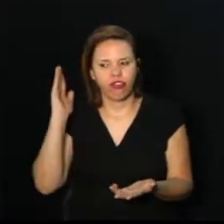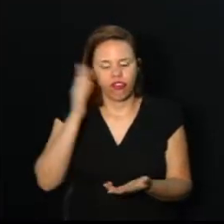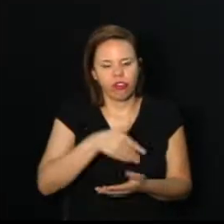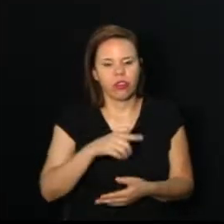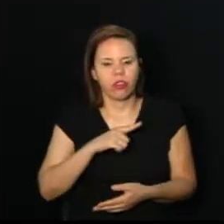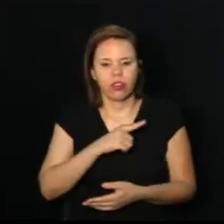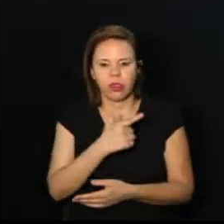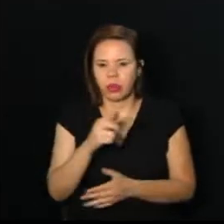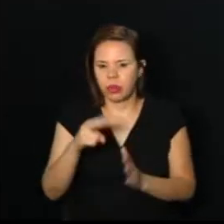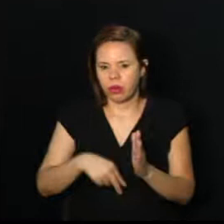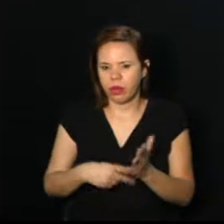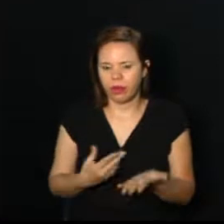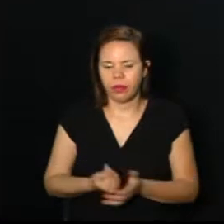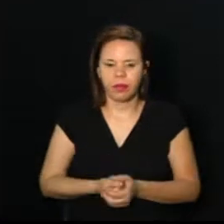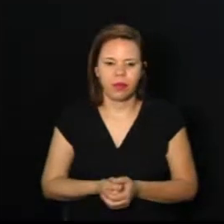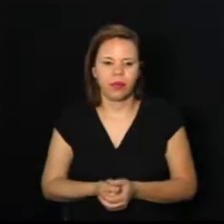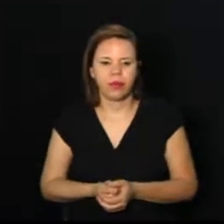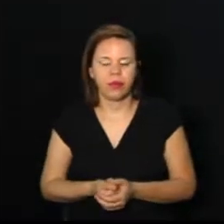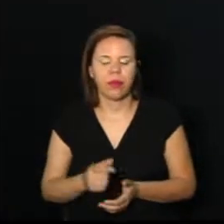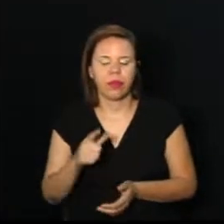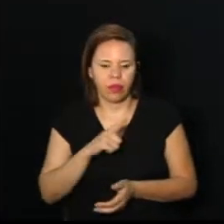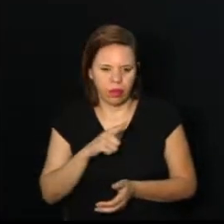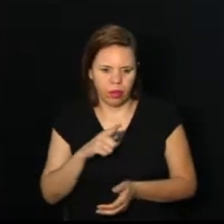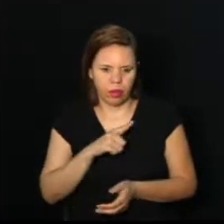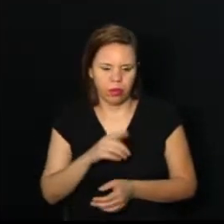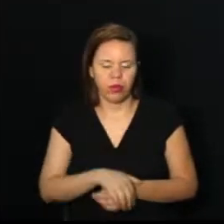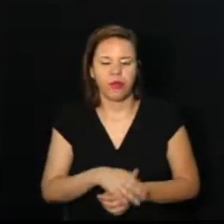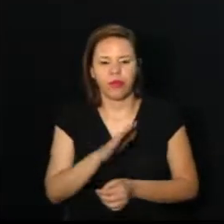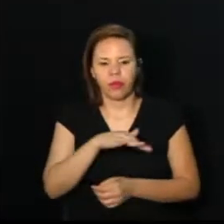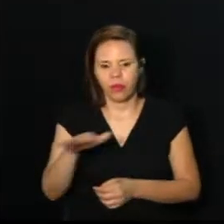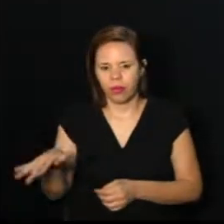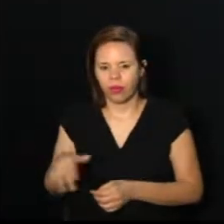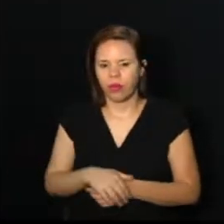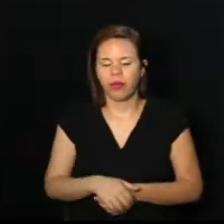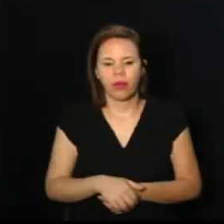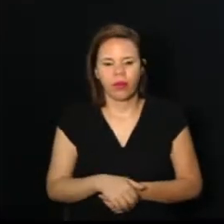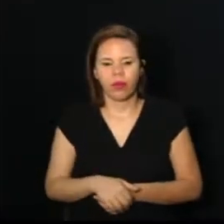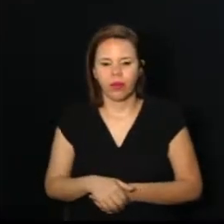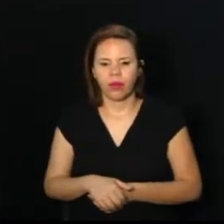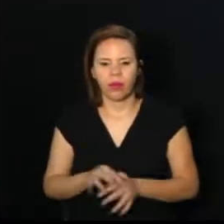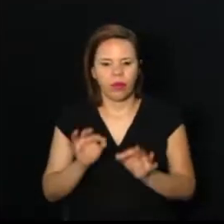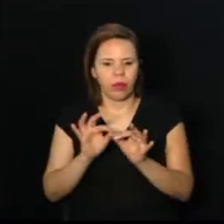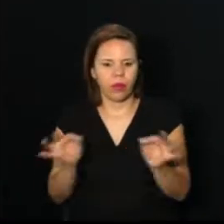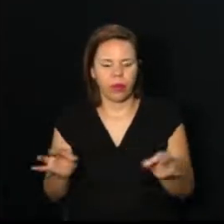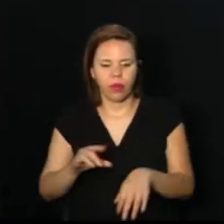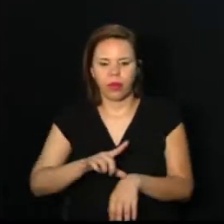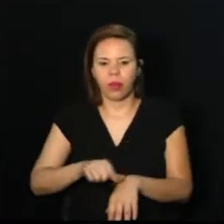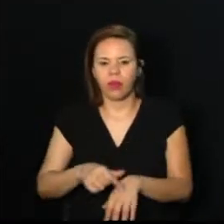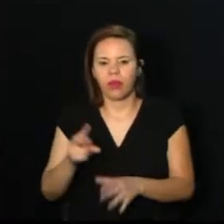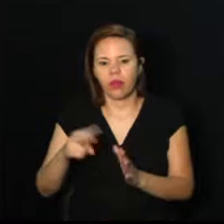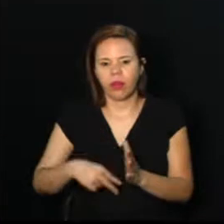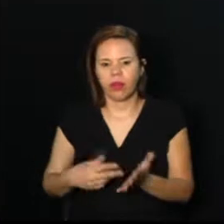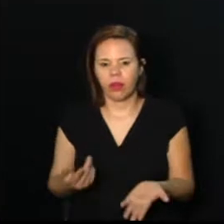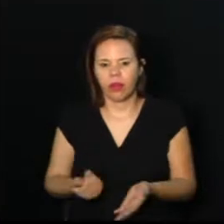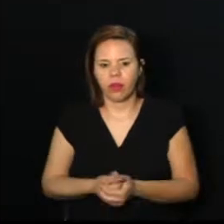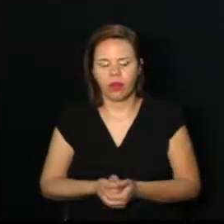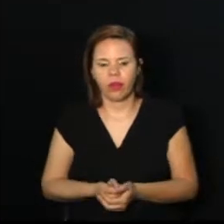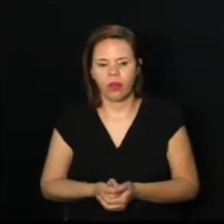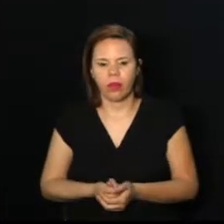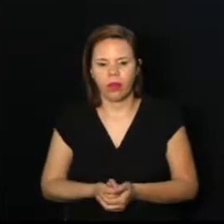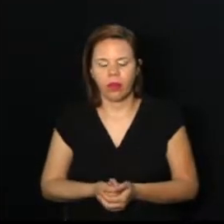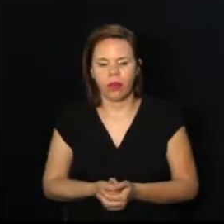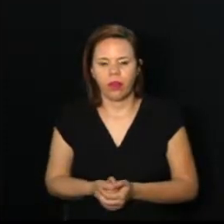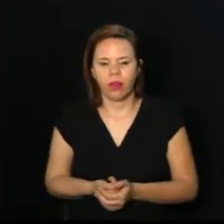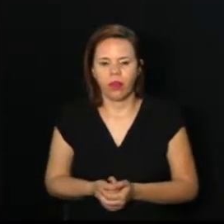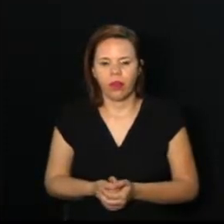do não ler. Temos crianças com simples atraso de leitura, né,